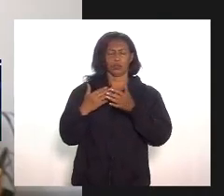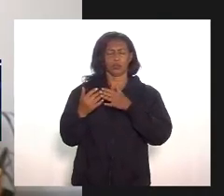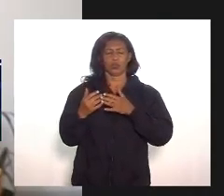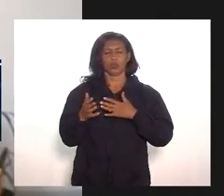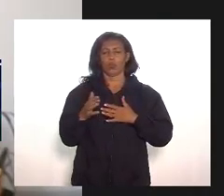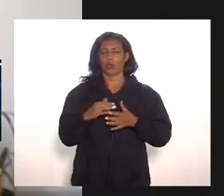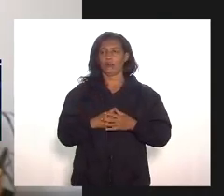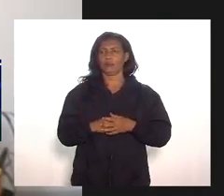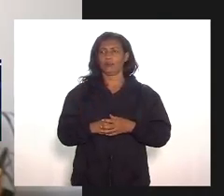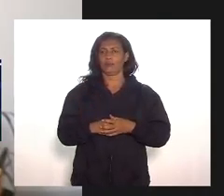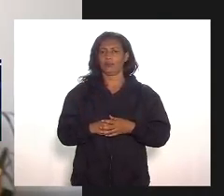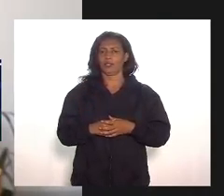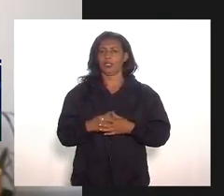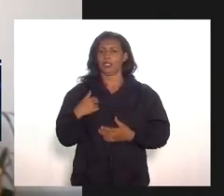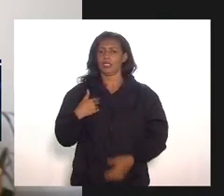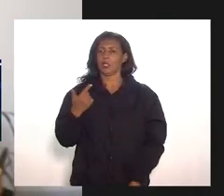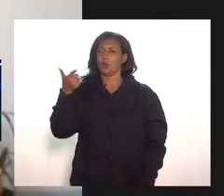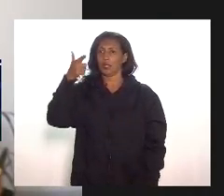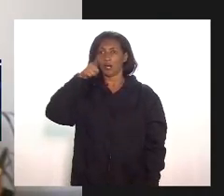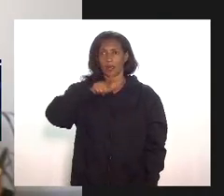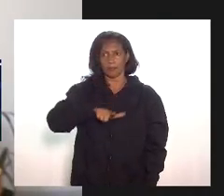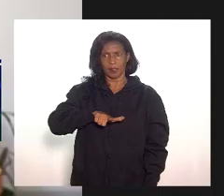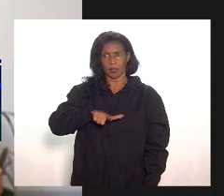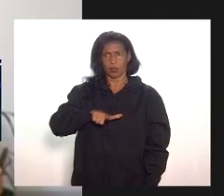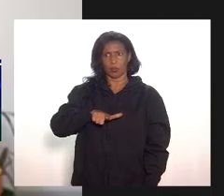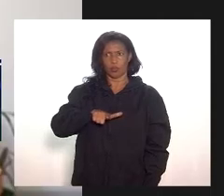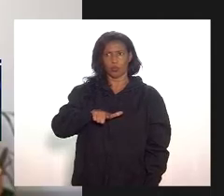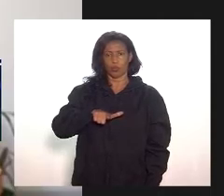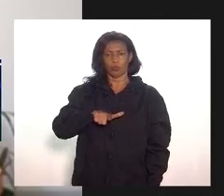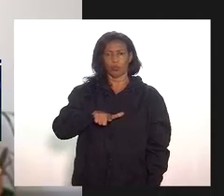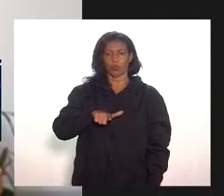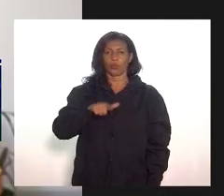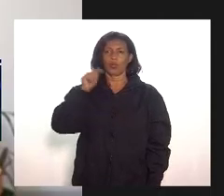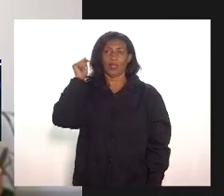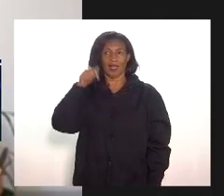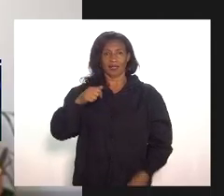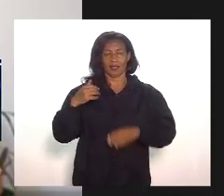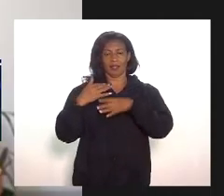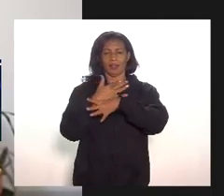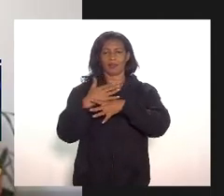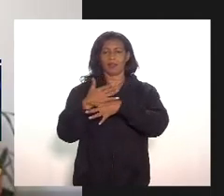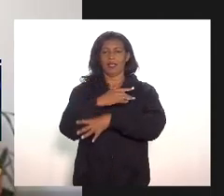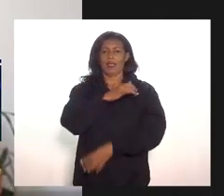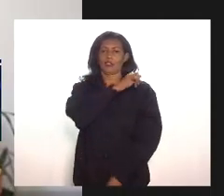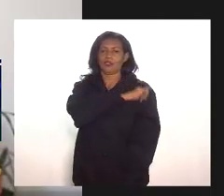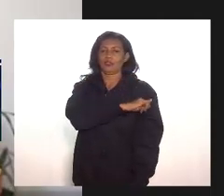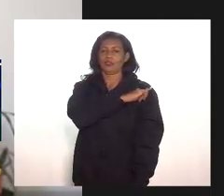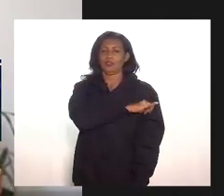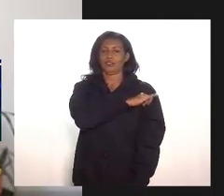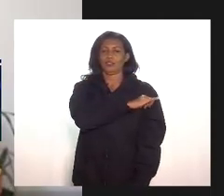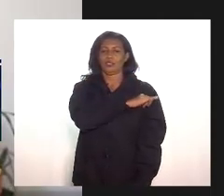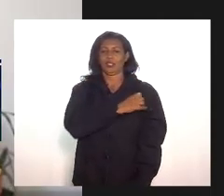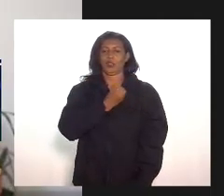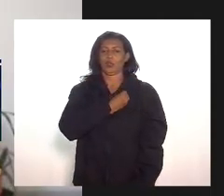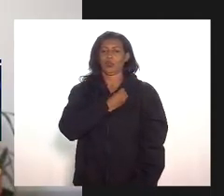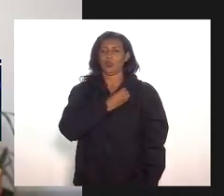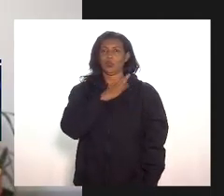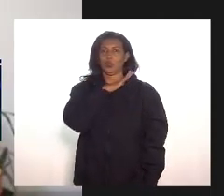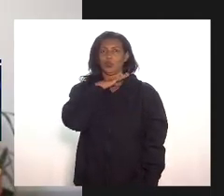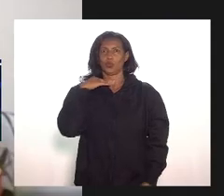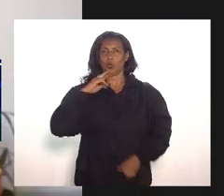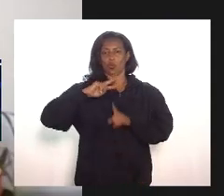E, repito, a taxa de mortalidade na cidade do Rio de Janeiro é quase